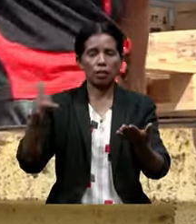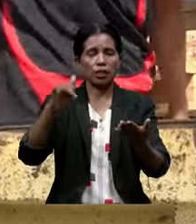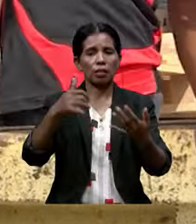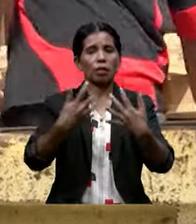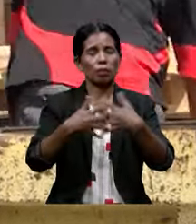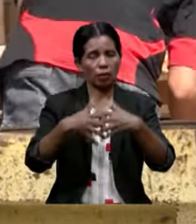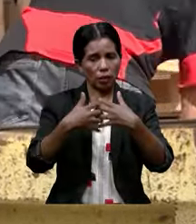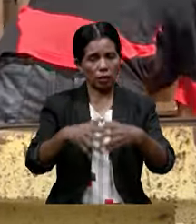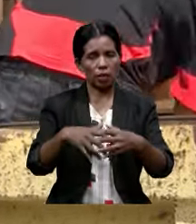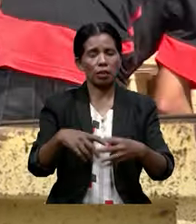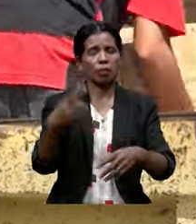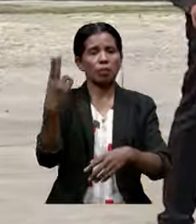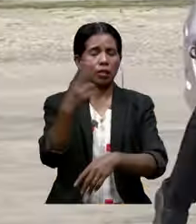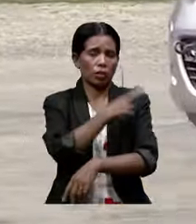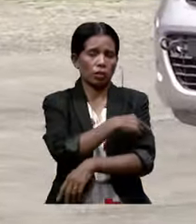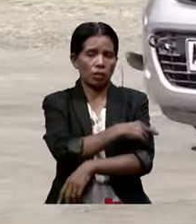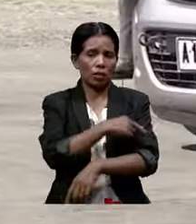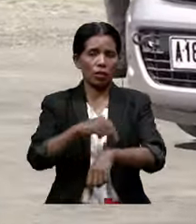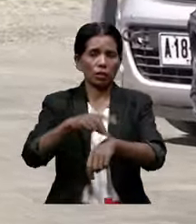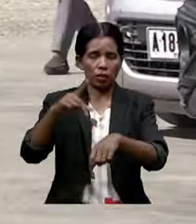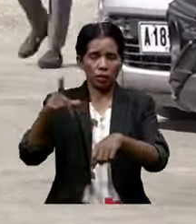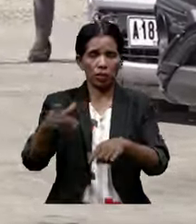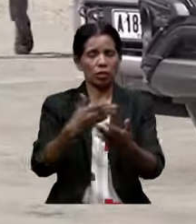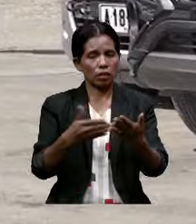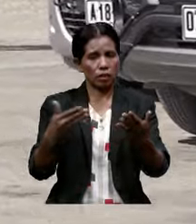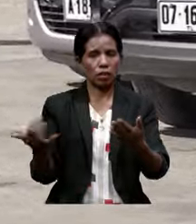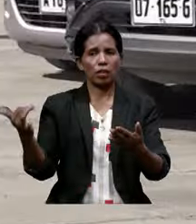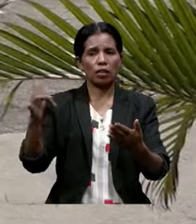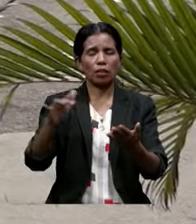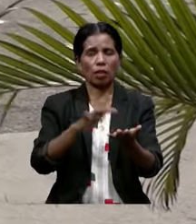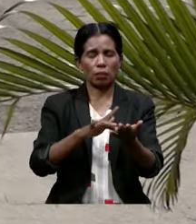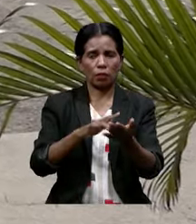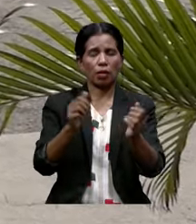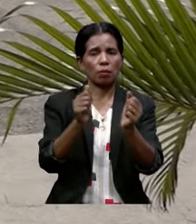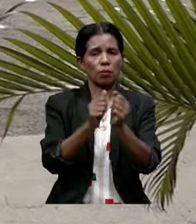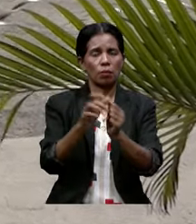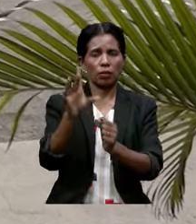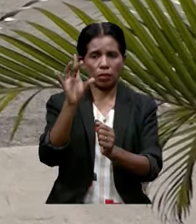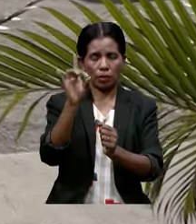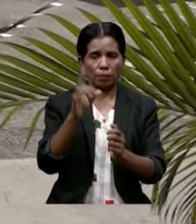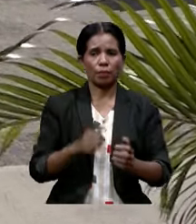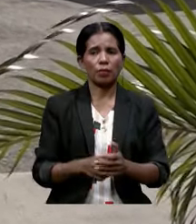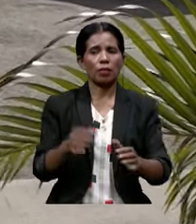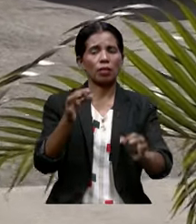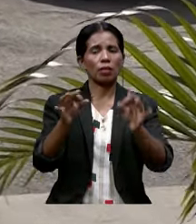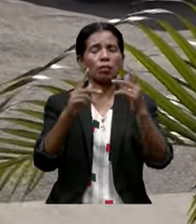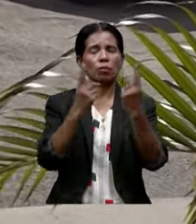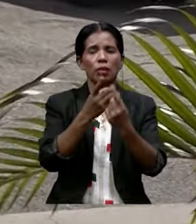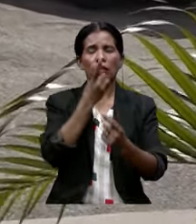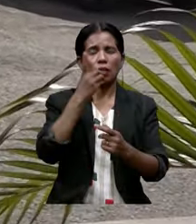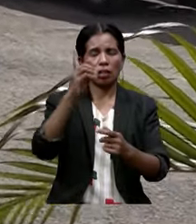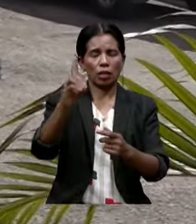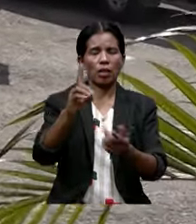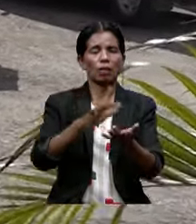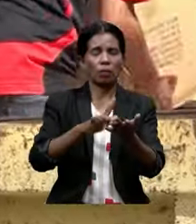Hospital Nacional no hospital referência no produtos reagente o aimoruk aitimalo. Maski companhia declara katak ai